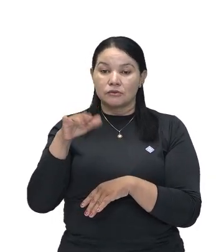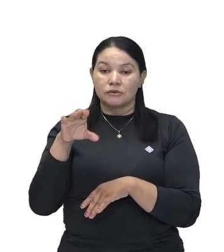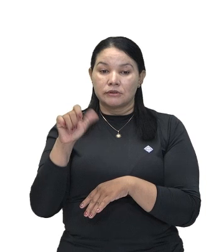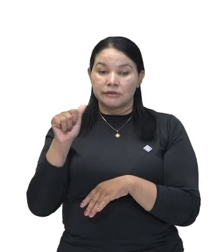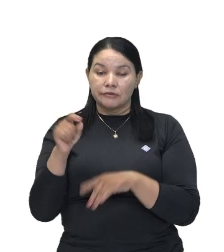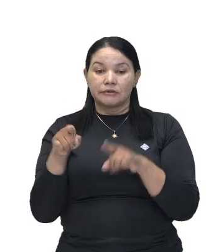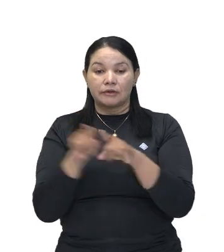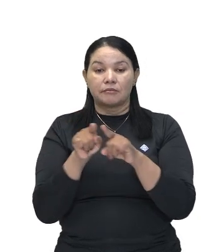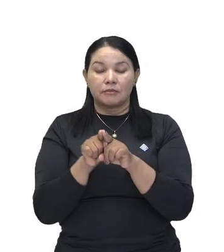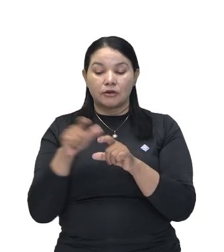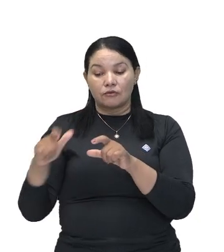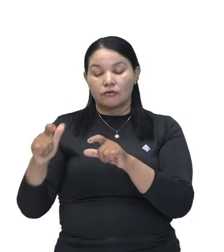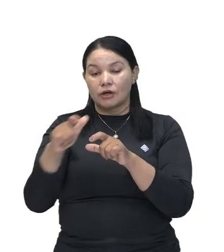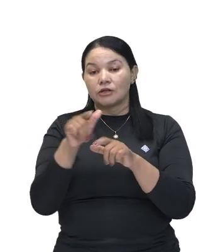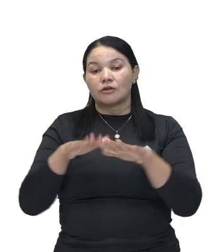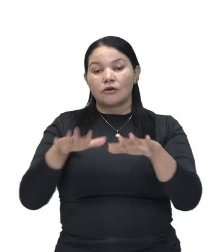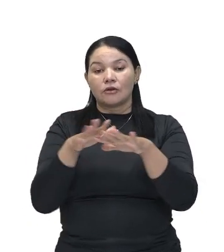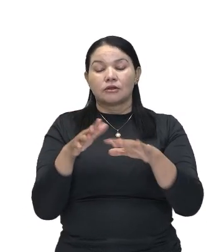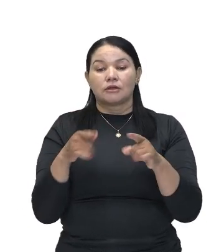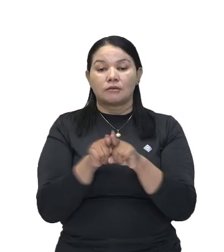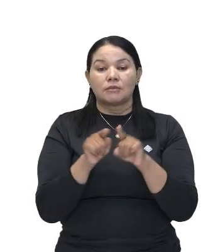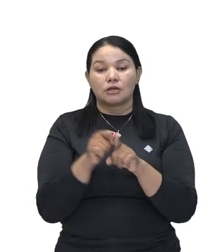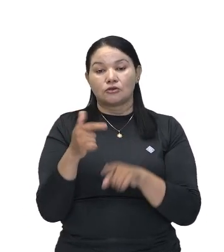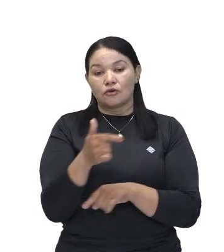metropolitana, em torno de